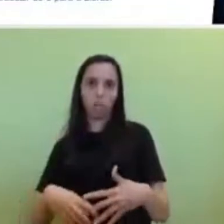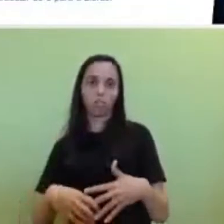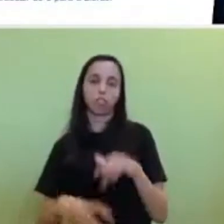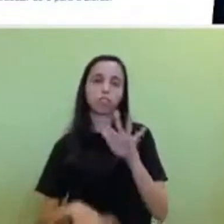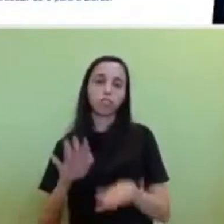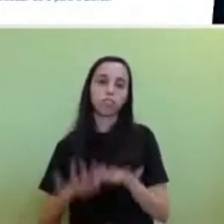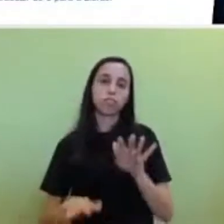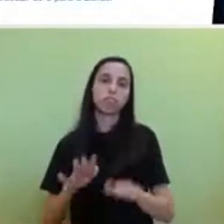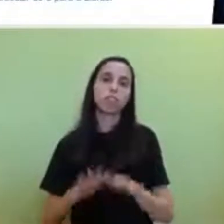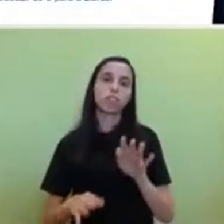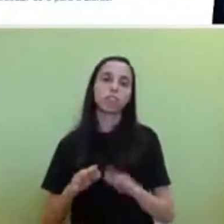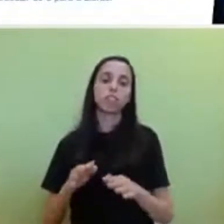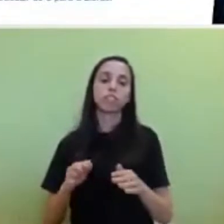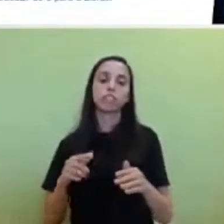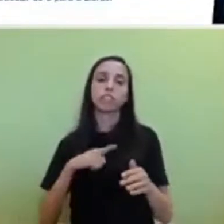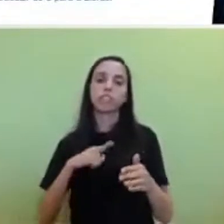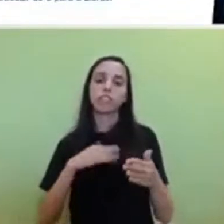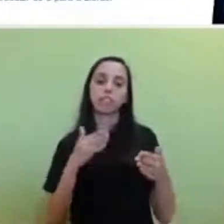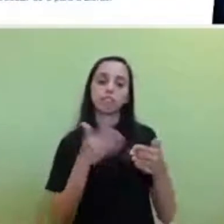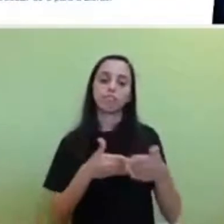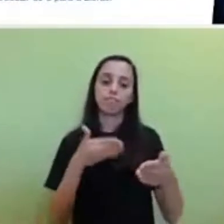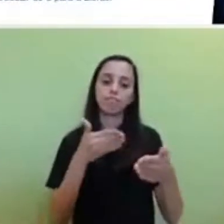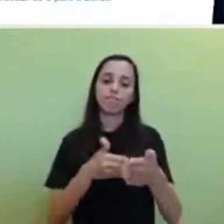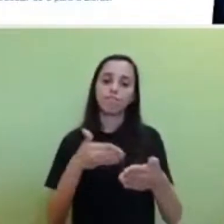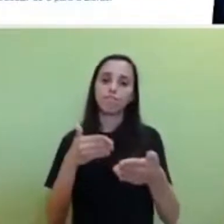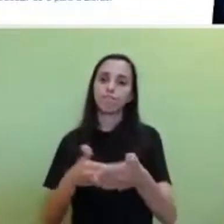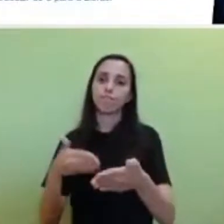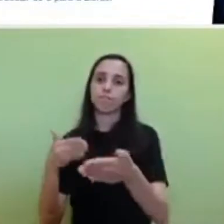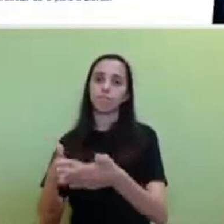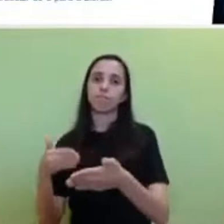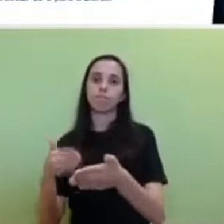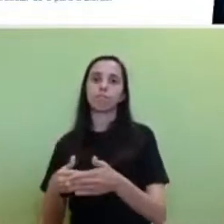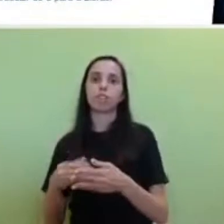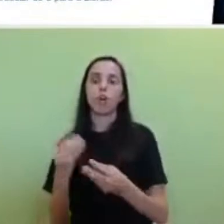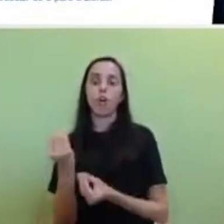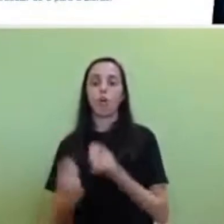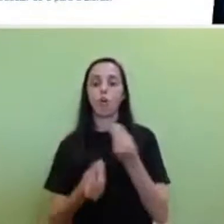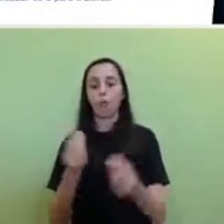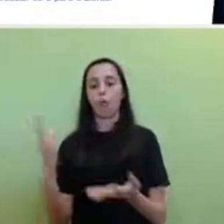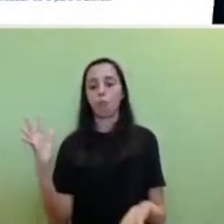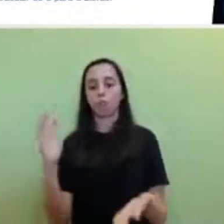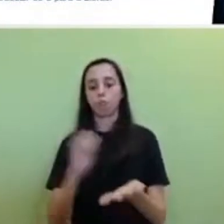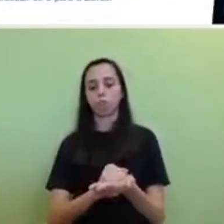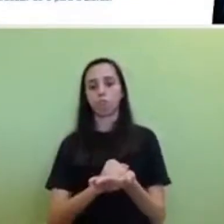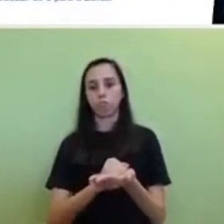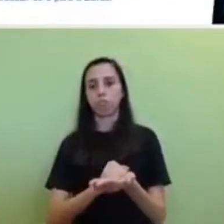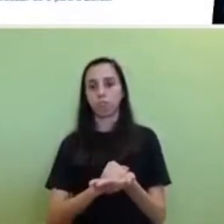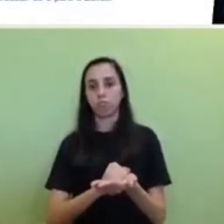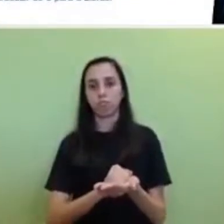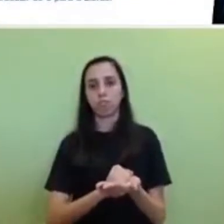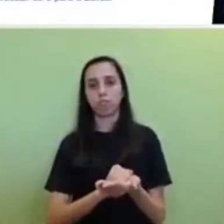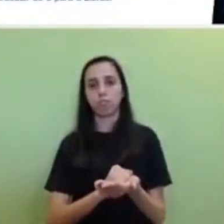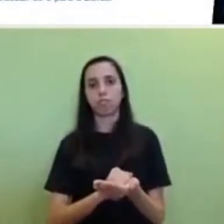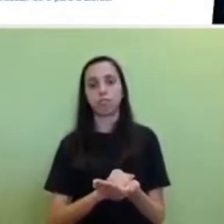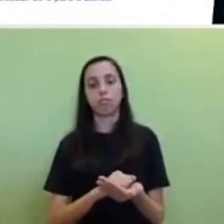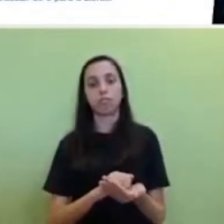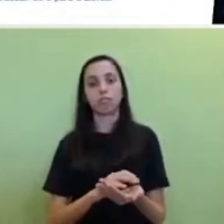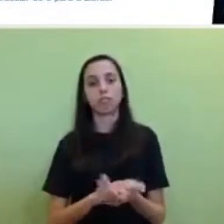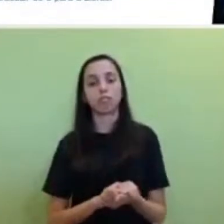esse obstáculo que é como se registra a língua. Se você